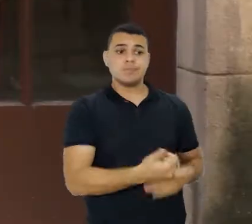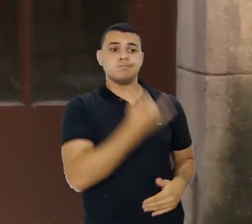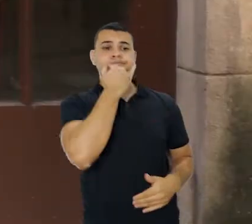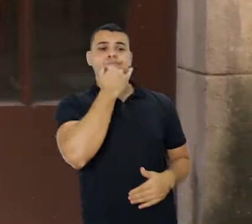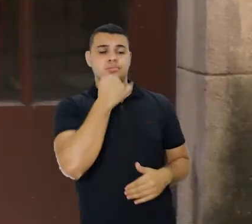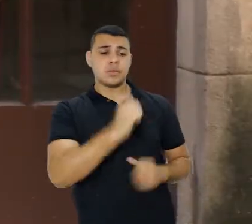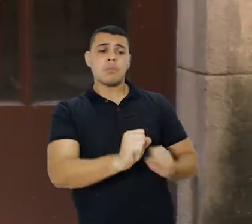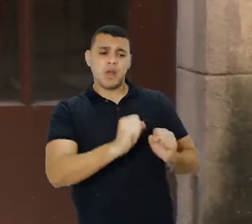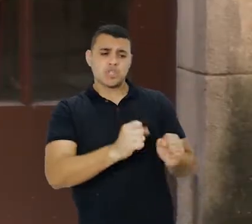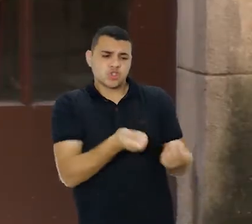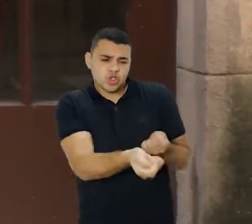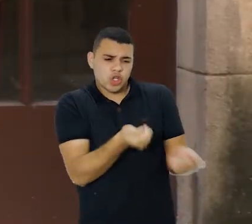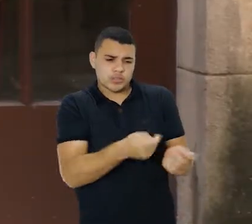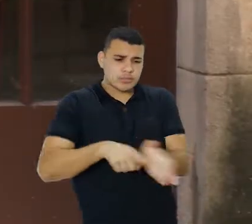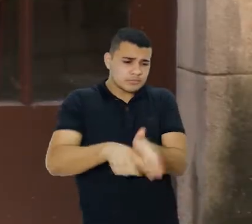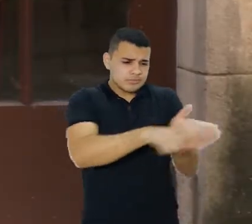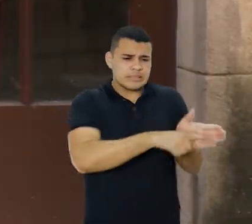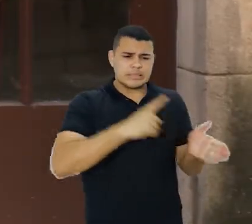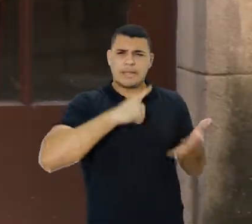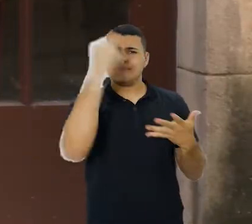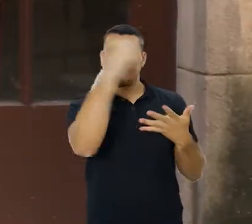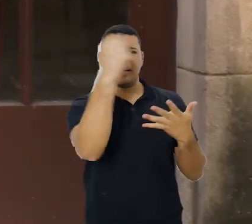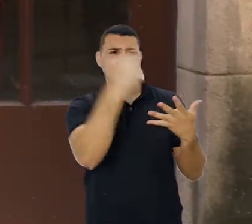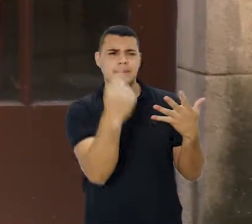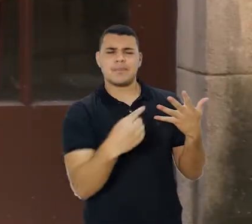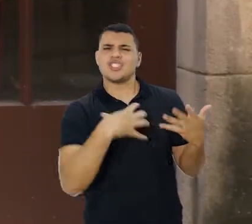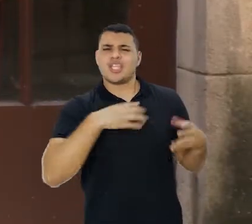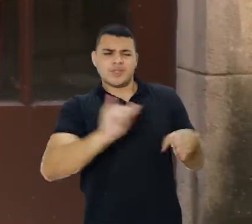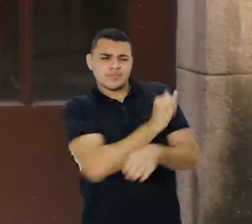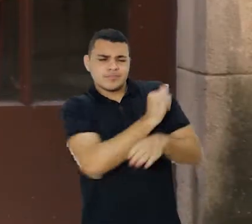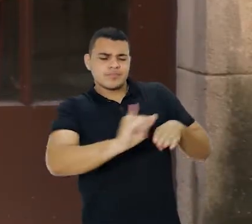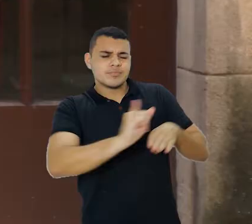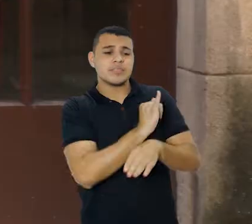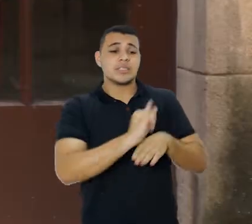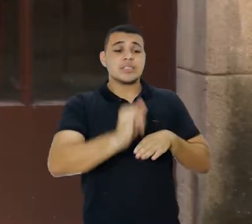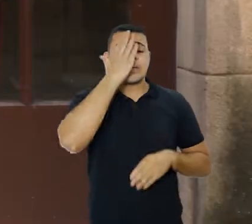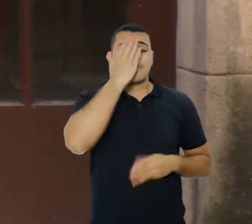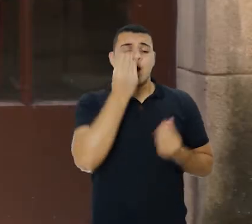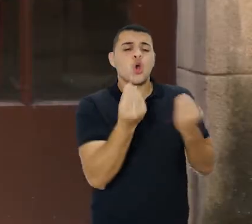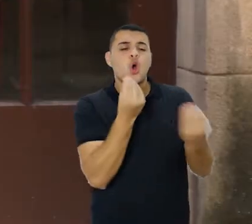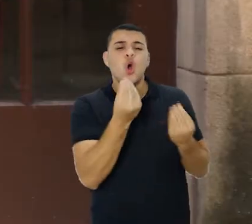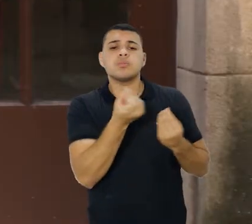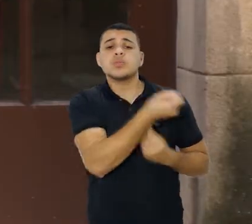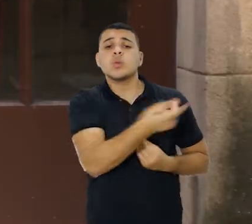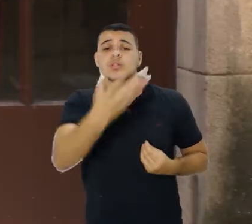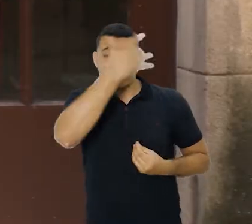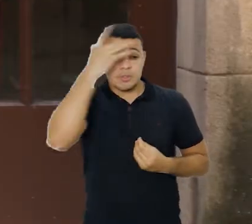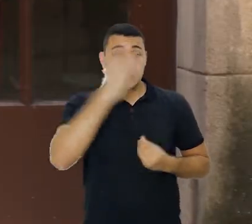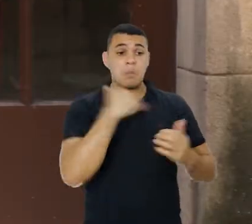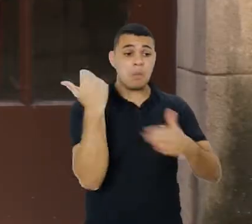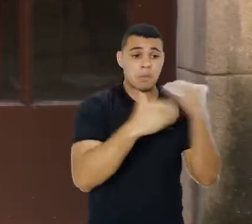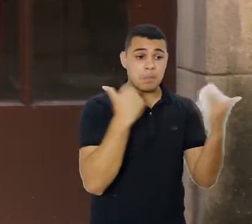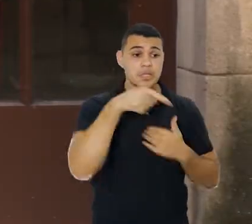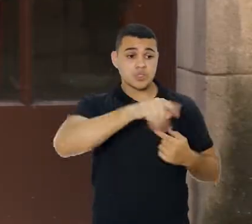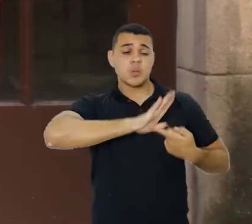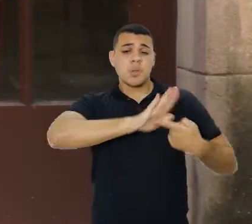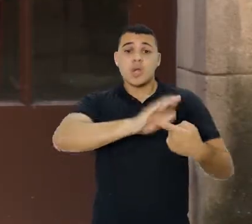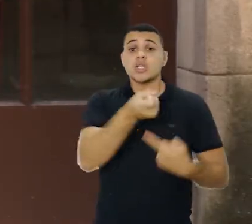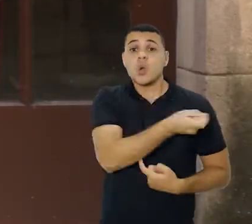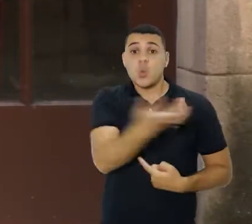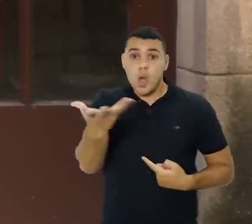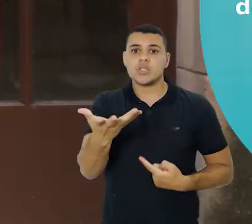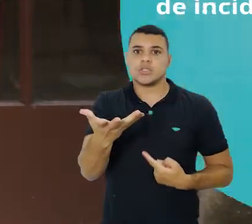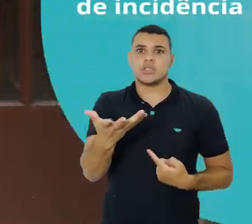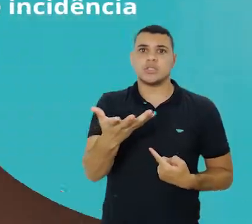pode ser medida de diferentes formas e dependendo de como ela é medida, ela vai expressar o risco